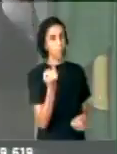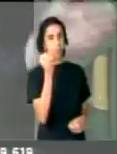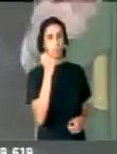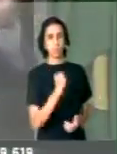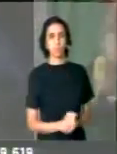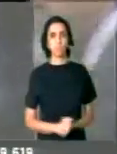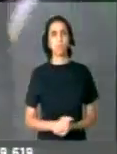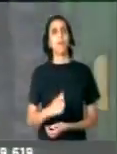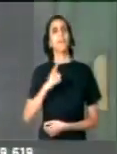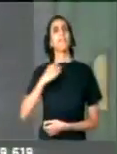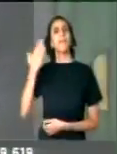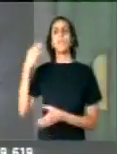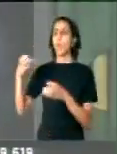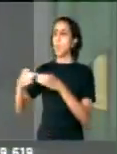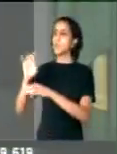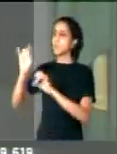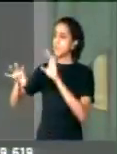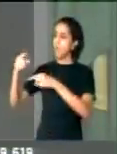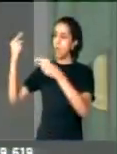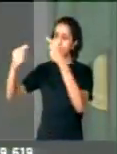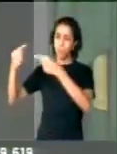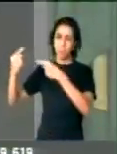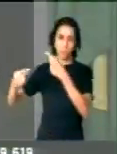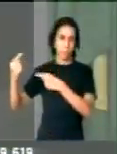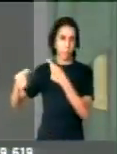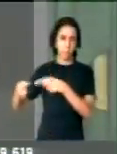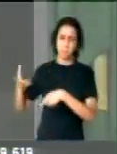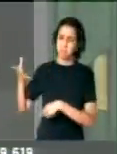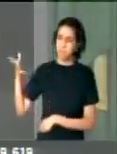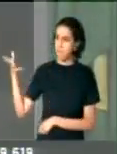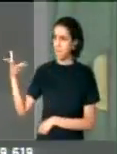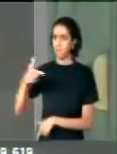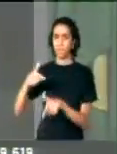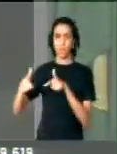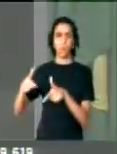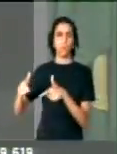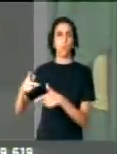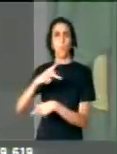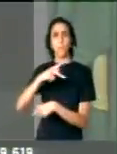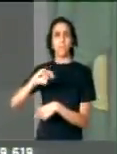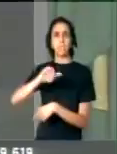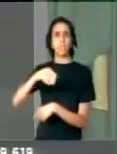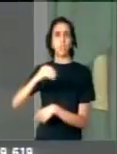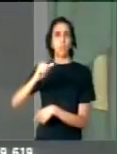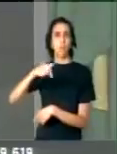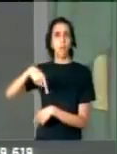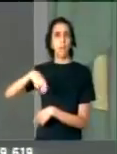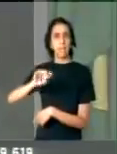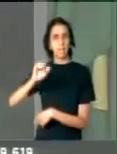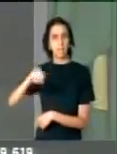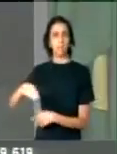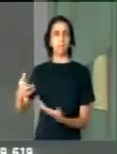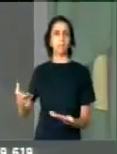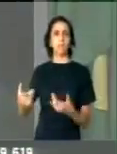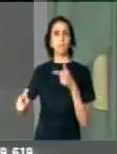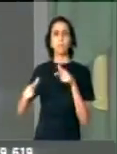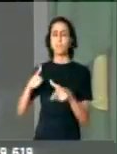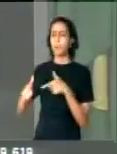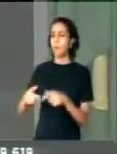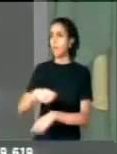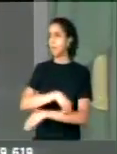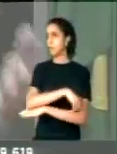a comissão especial, num trabalho excepcional do presidente Passarinho, num trabalho